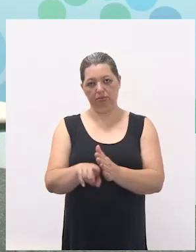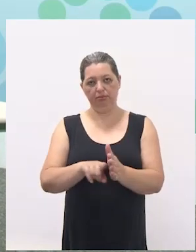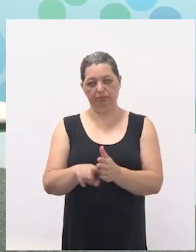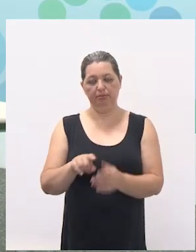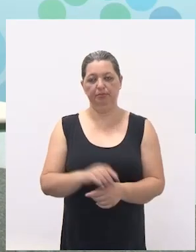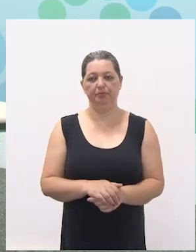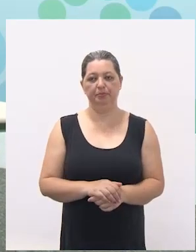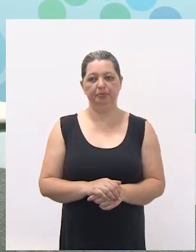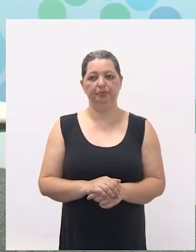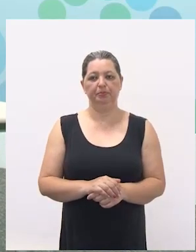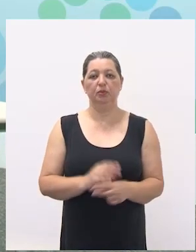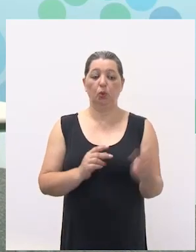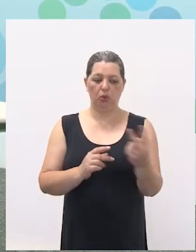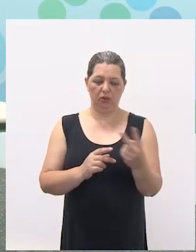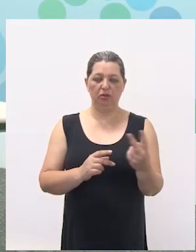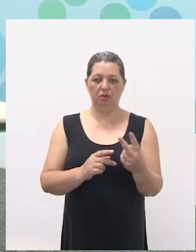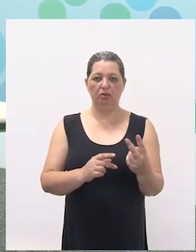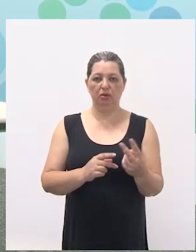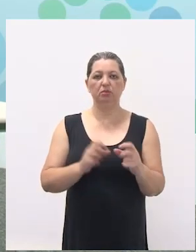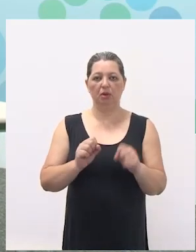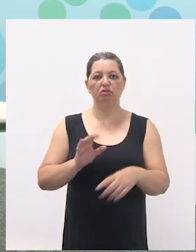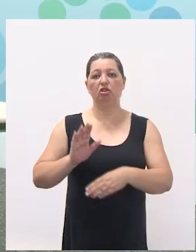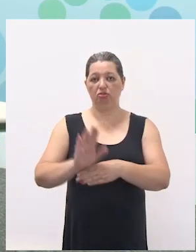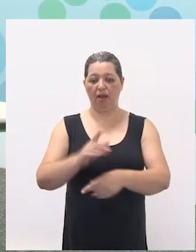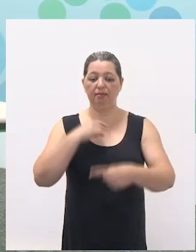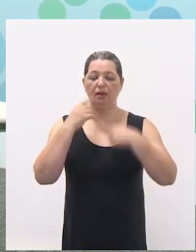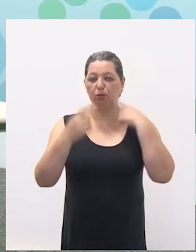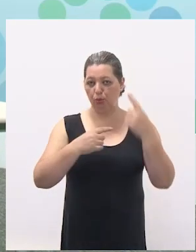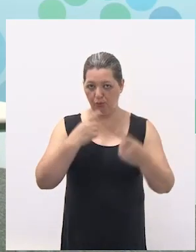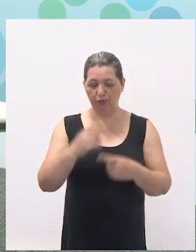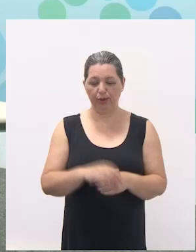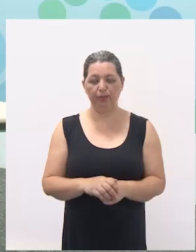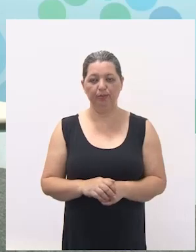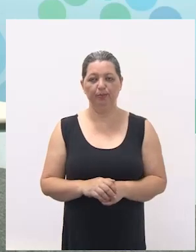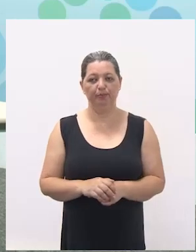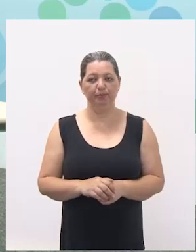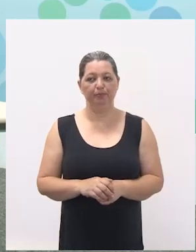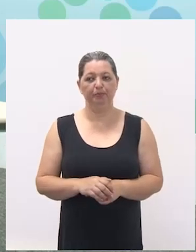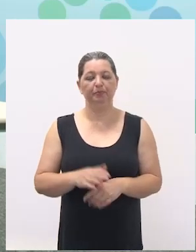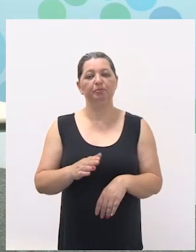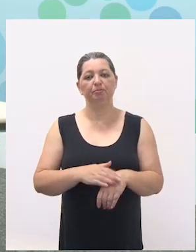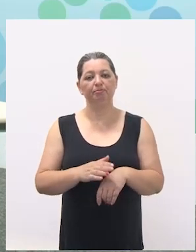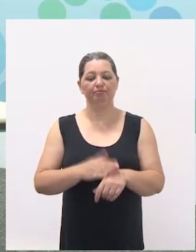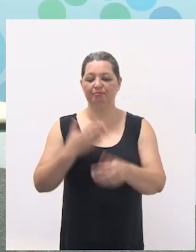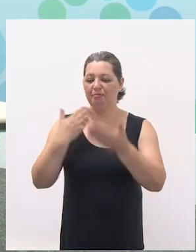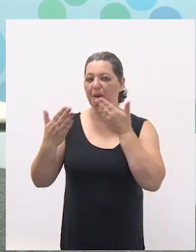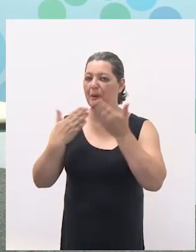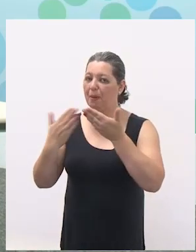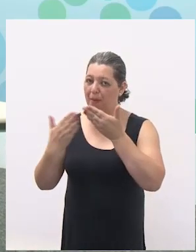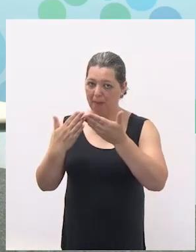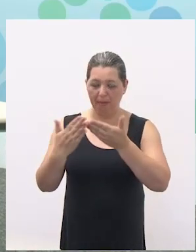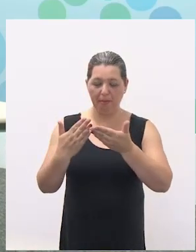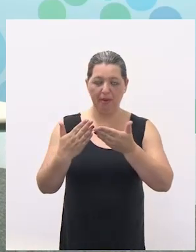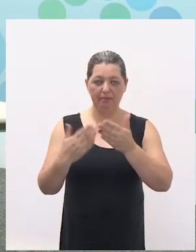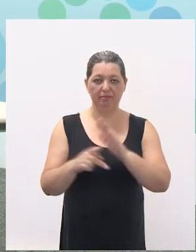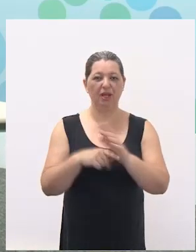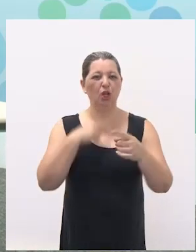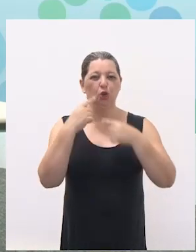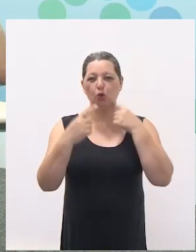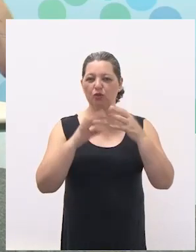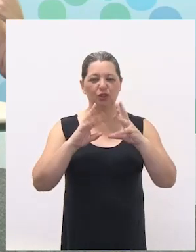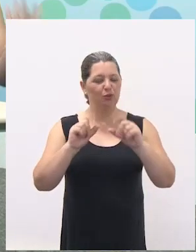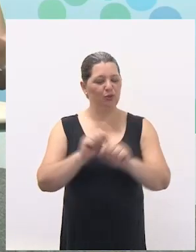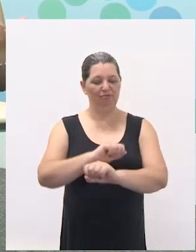vão estar aqui hoje para a gente tirar todas as dúvidas e a gente fazer aí um bate-bola com vocês para a gente sanar as dúvidas e a